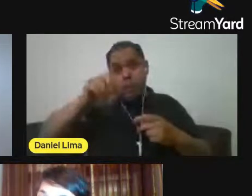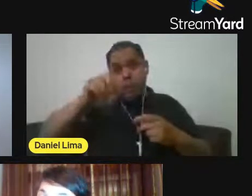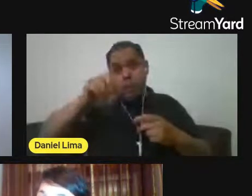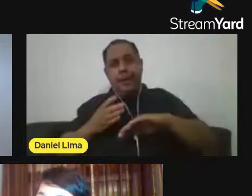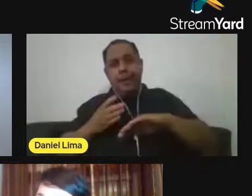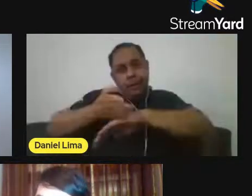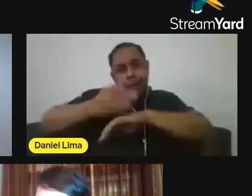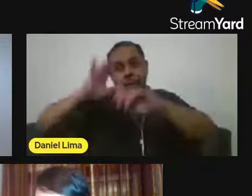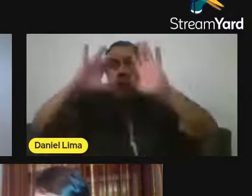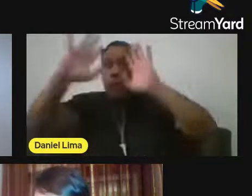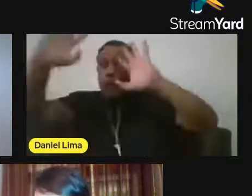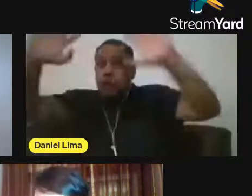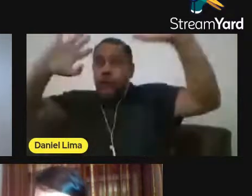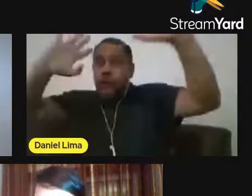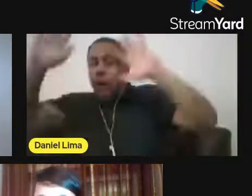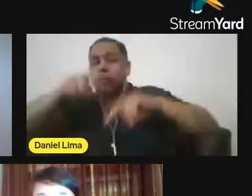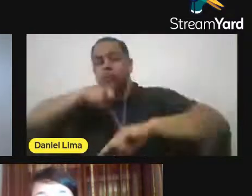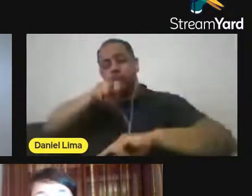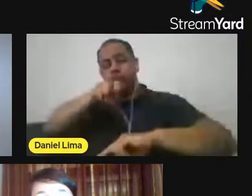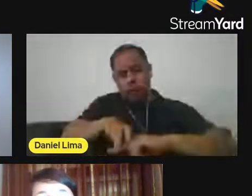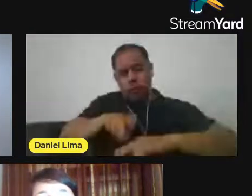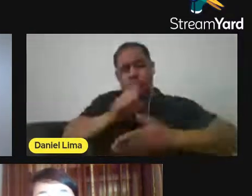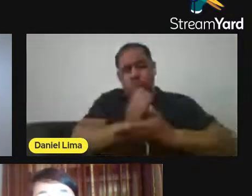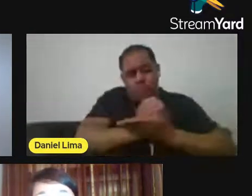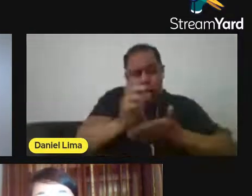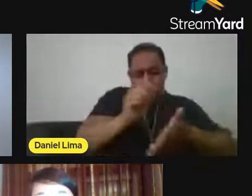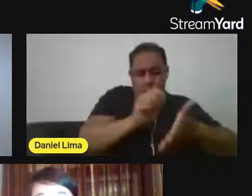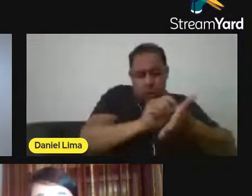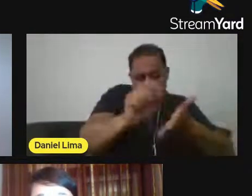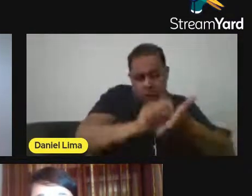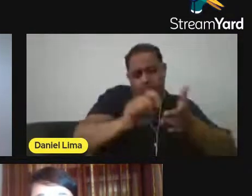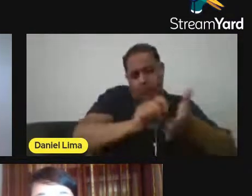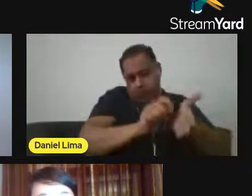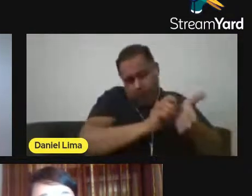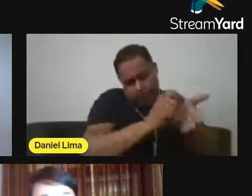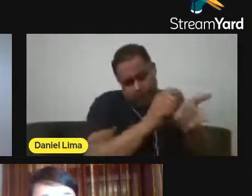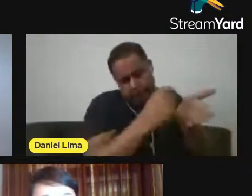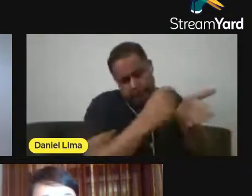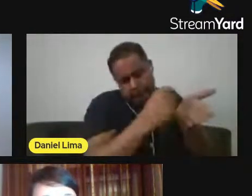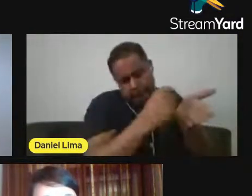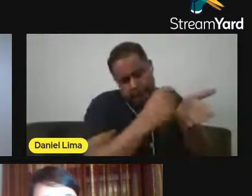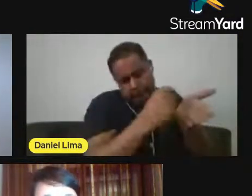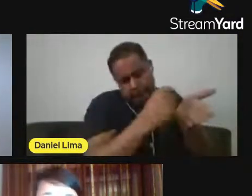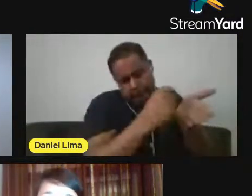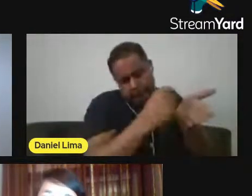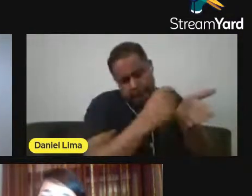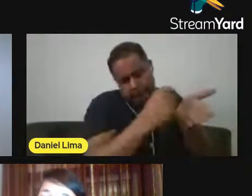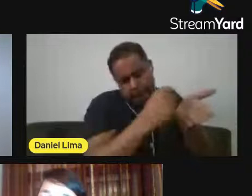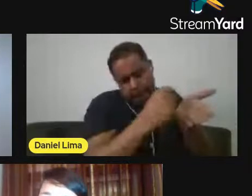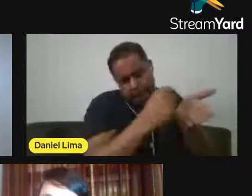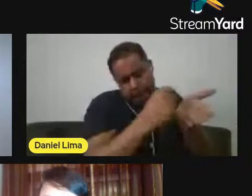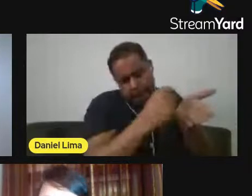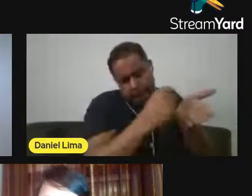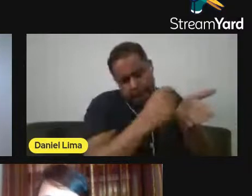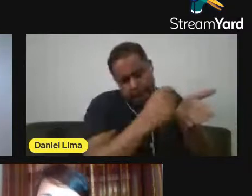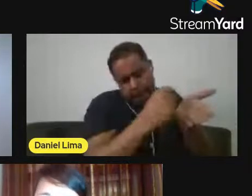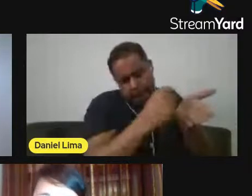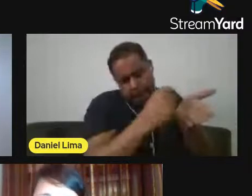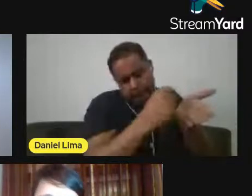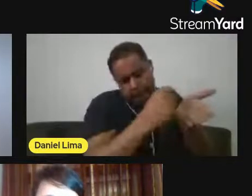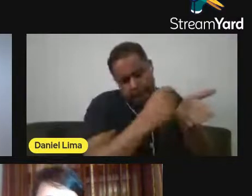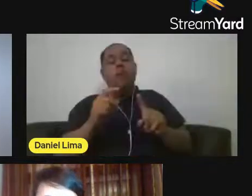me ponho a escrever. E então isto tem muito também que ver com o facto de Fernando